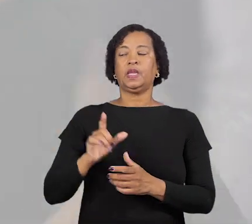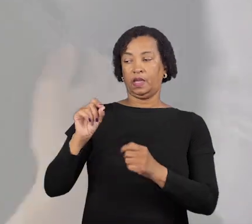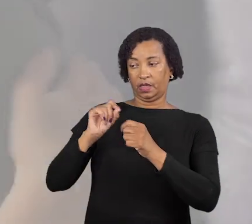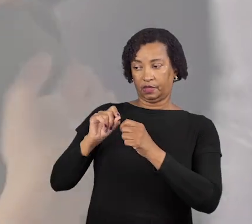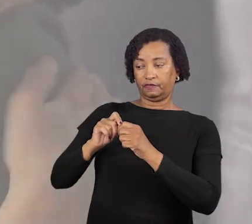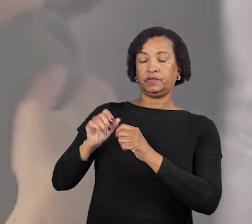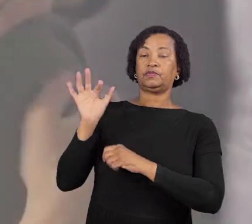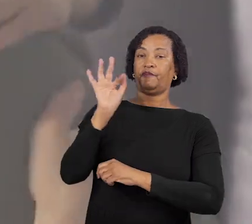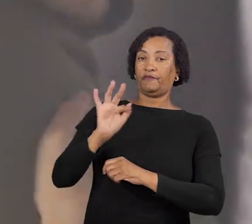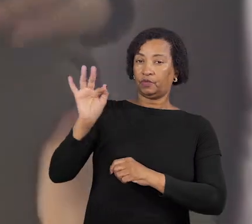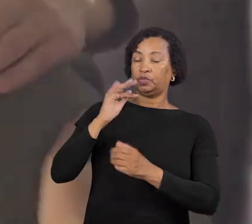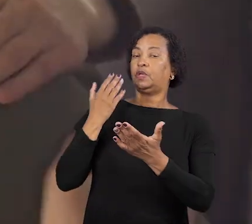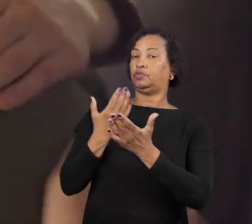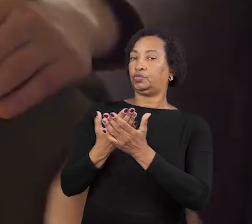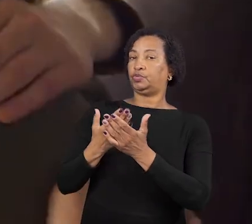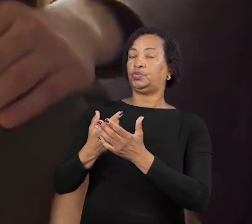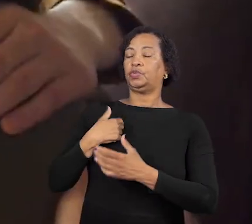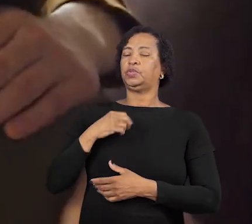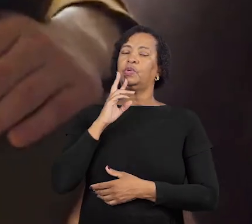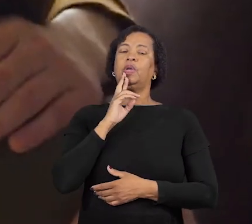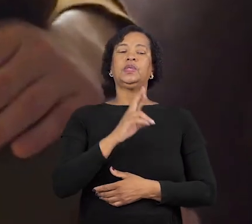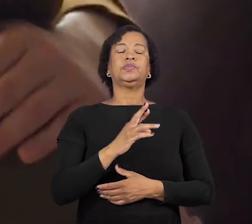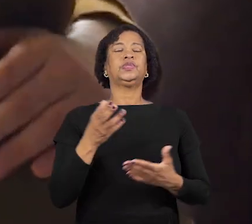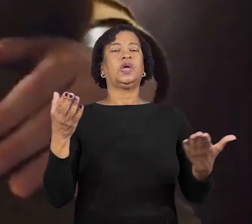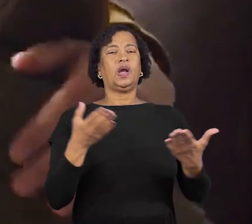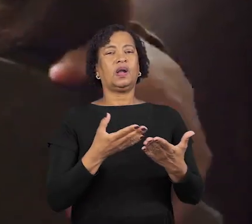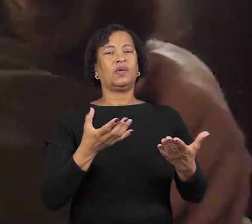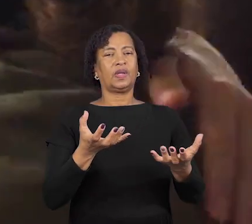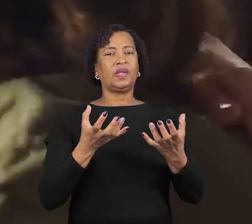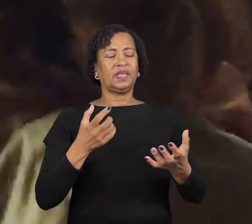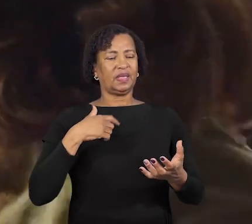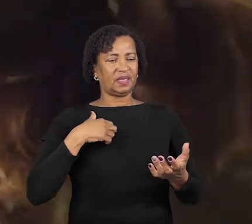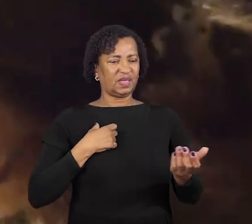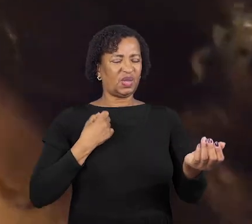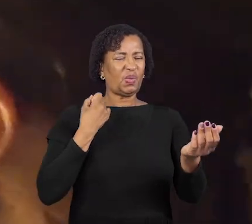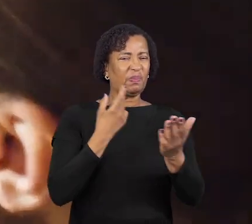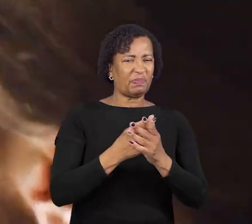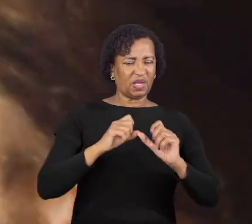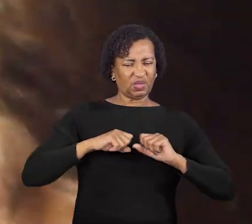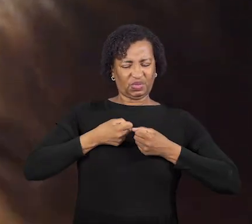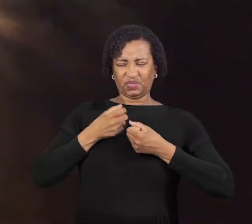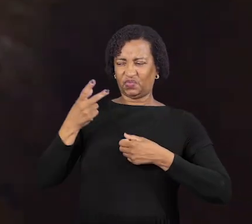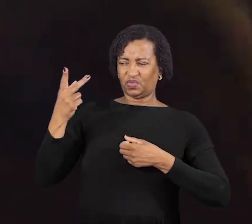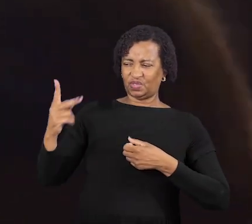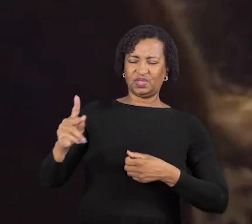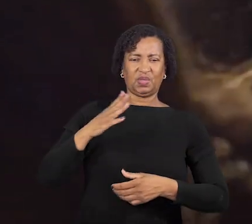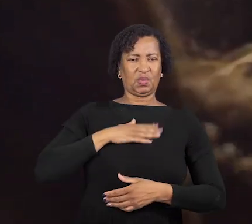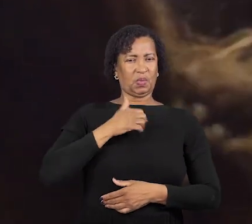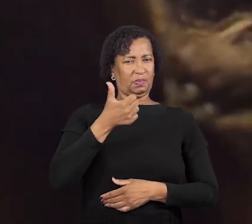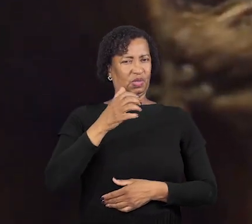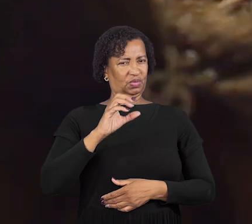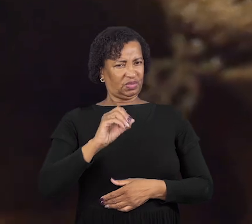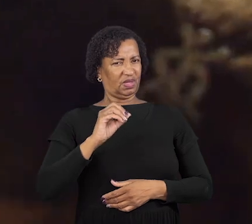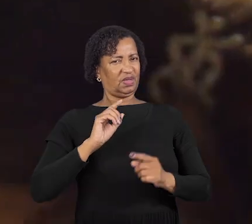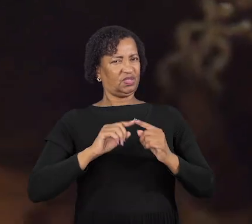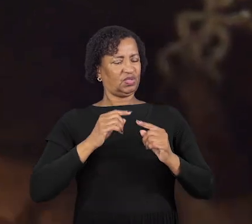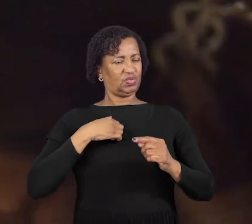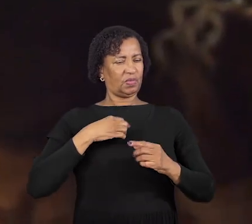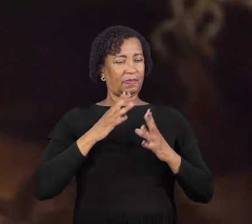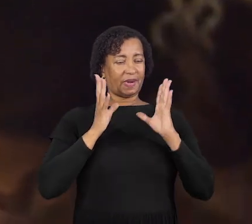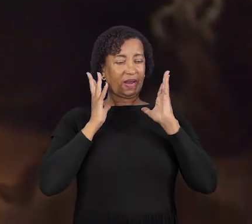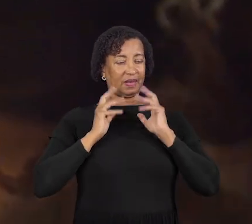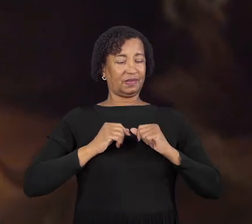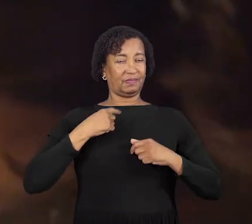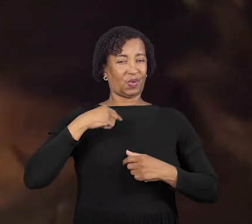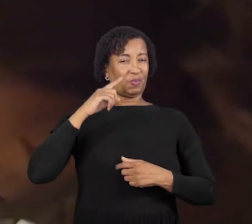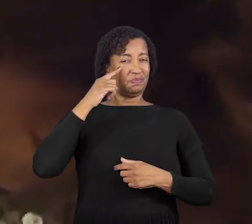fez faculdade." E eu respondi: "E agora ele quer que eu pague por todo o esforço dele com os meus R$10 só para me tirar um cisco do